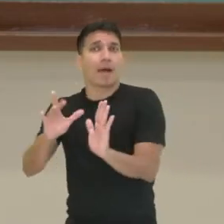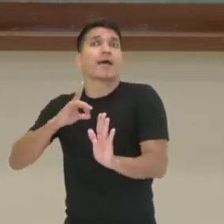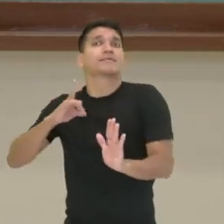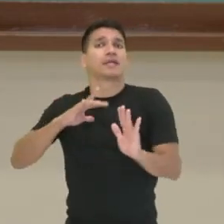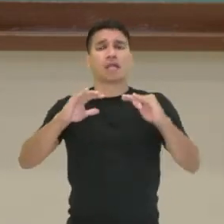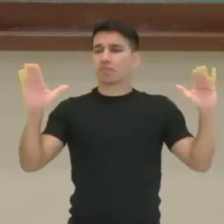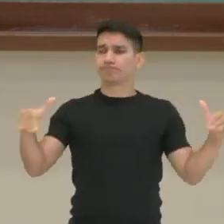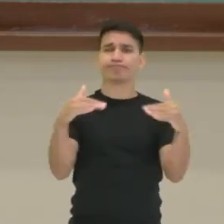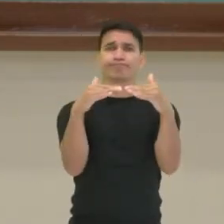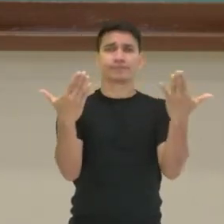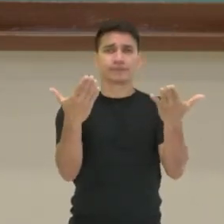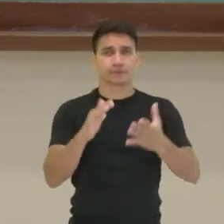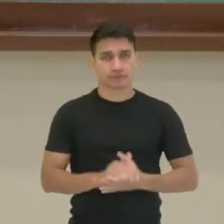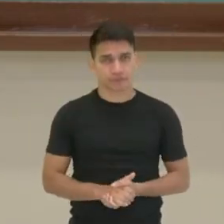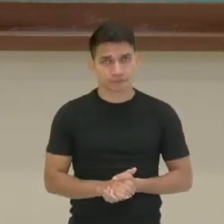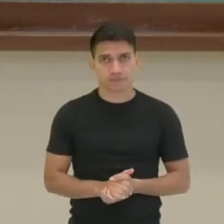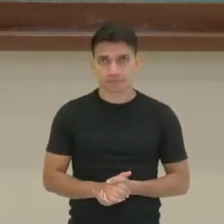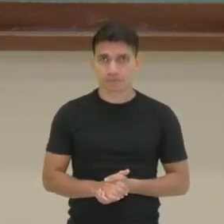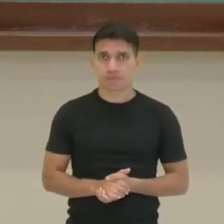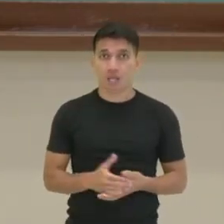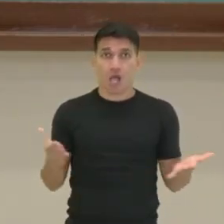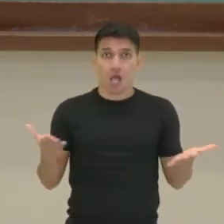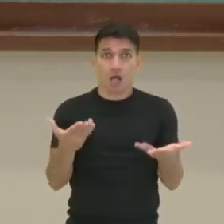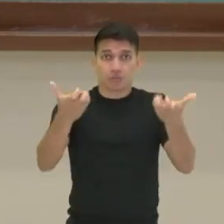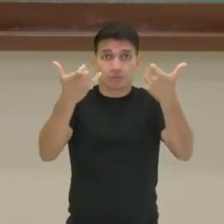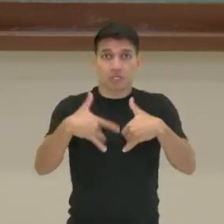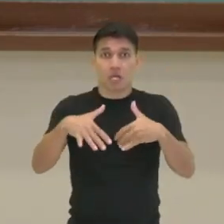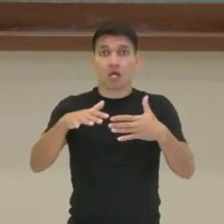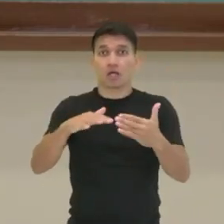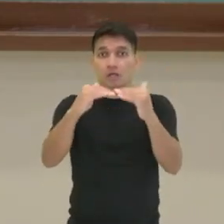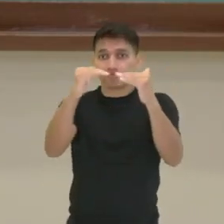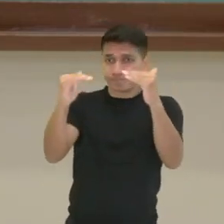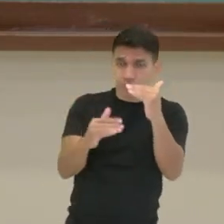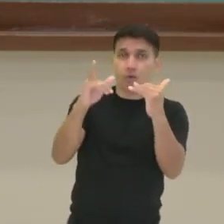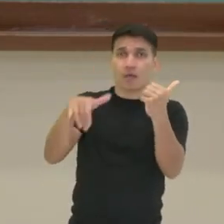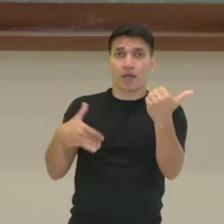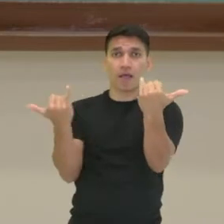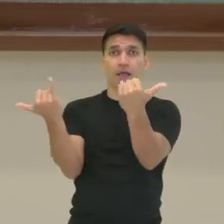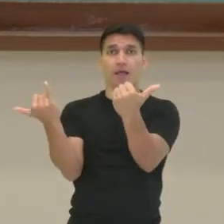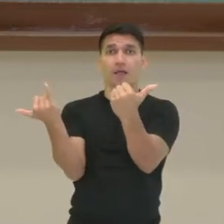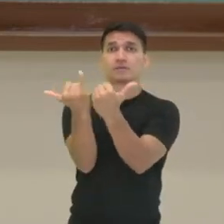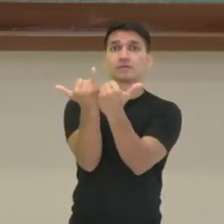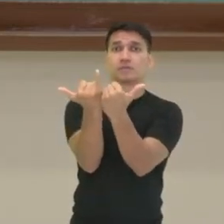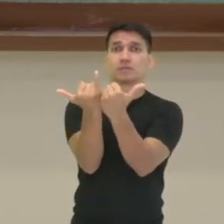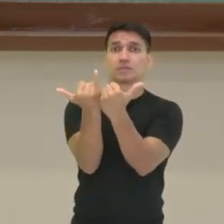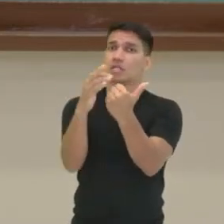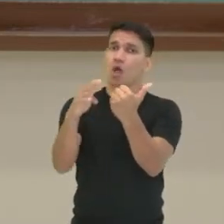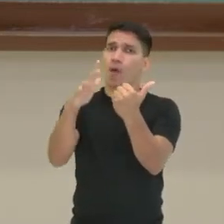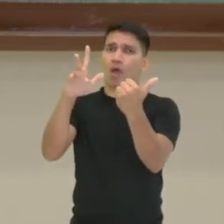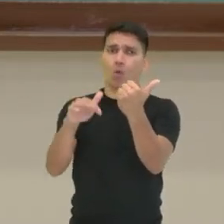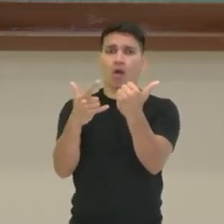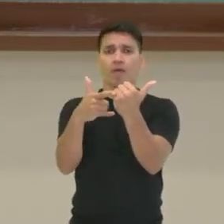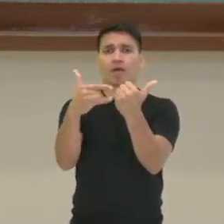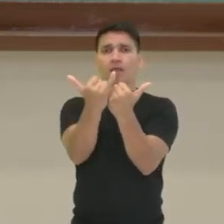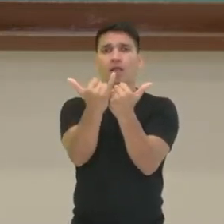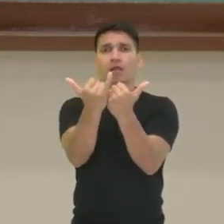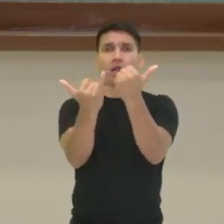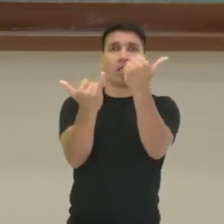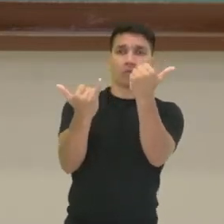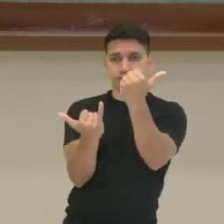hierarquia igual. Aqui tem um nome, ó, subordinada. A hierarquia não é igual. Uma é inferior à outra.